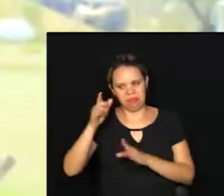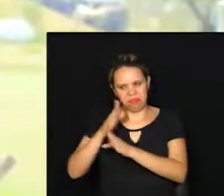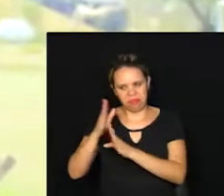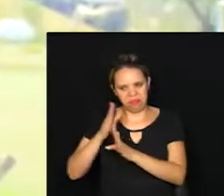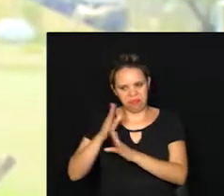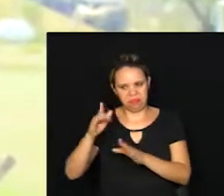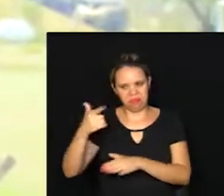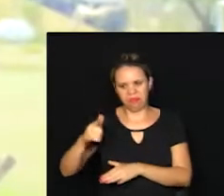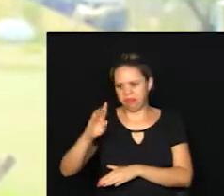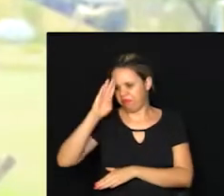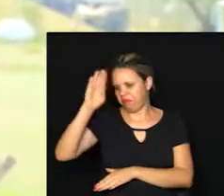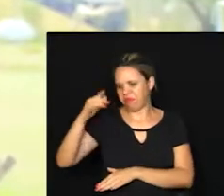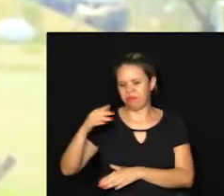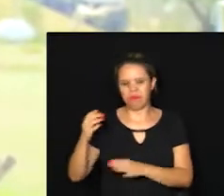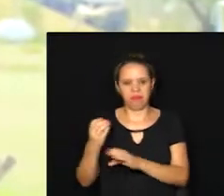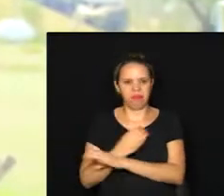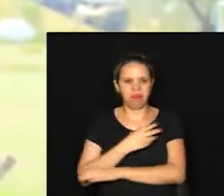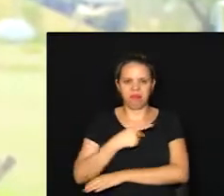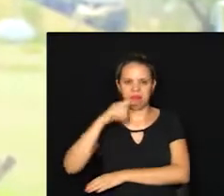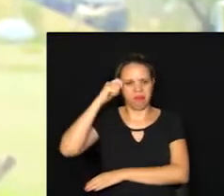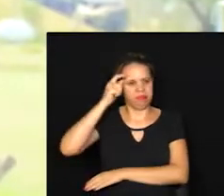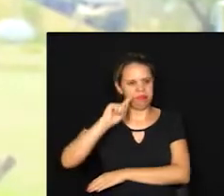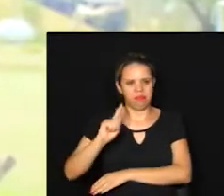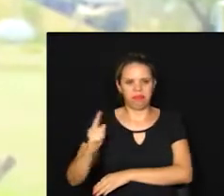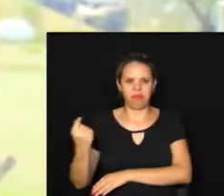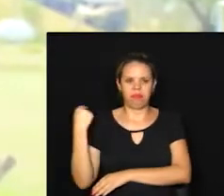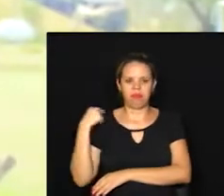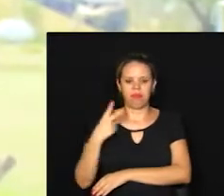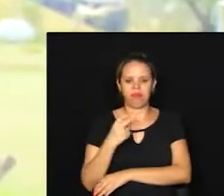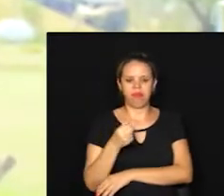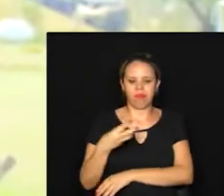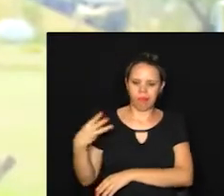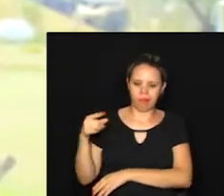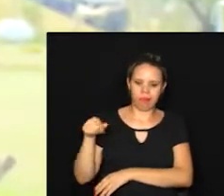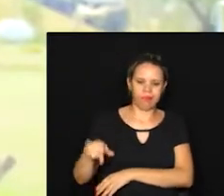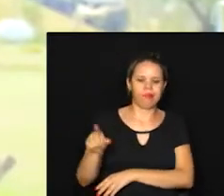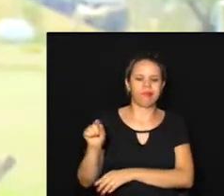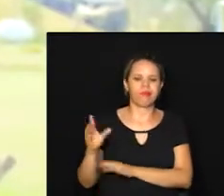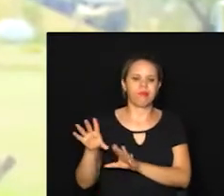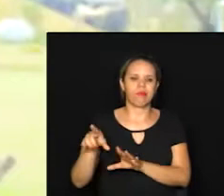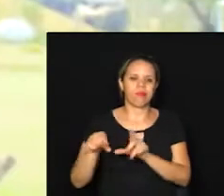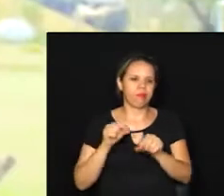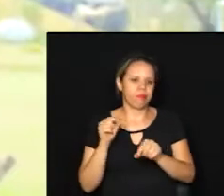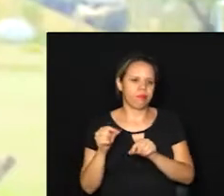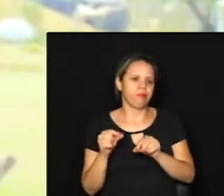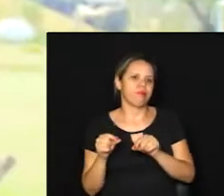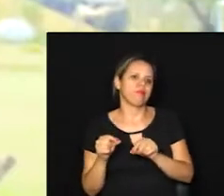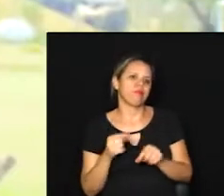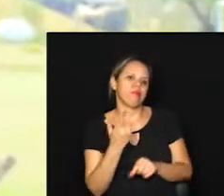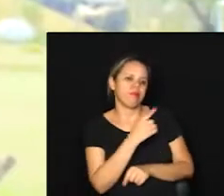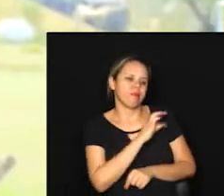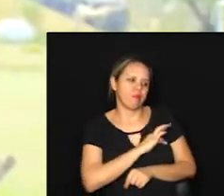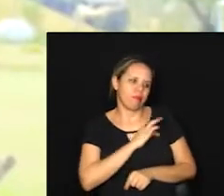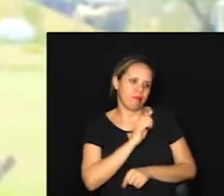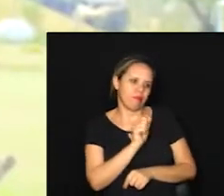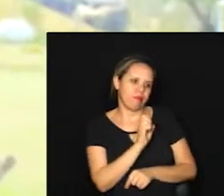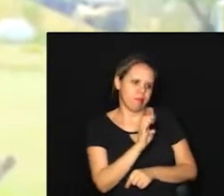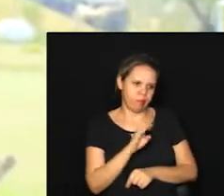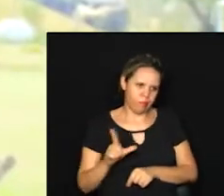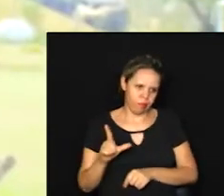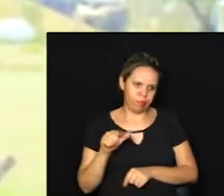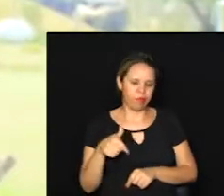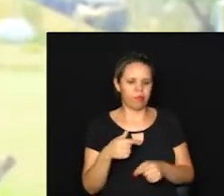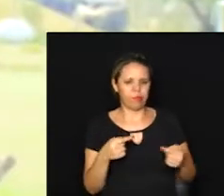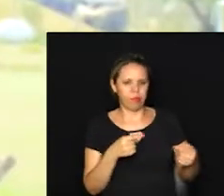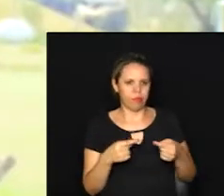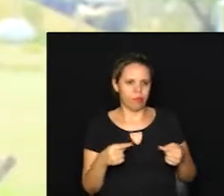sequer era titular absoluto da Ponte Preta. Em 2003 ele acabou escalado pelo Abel Braga para um derby disputado